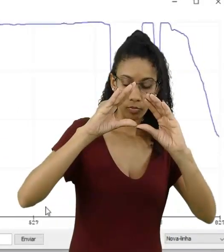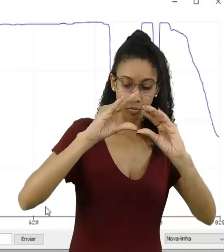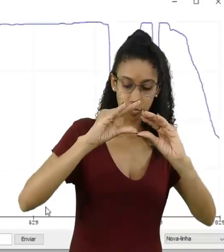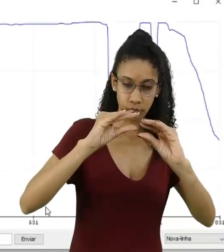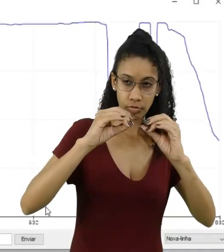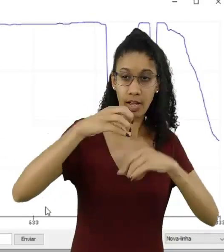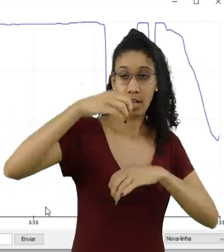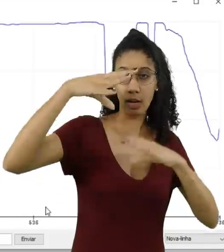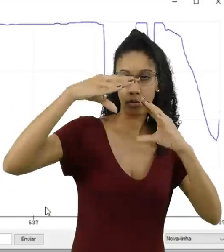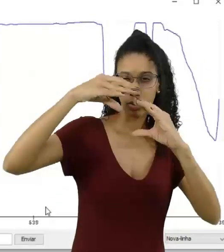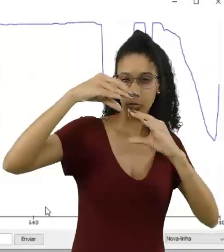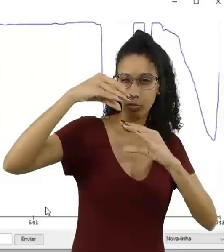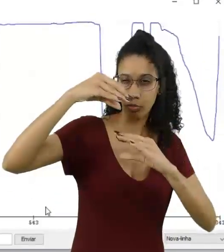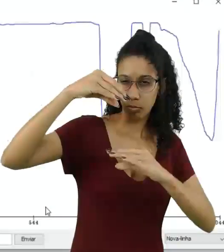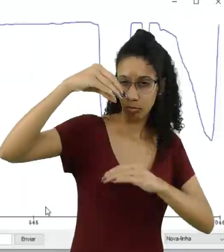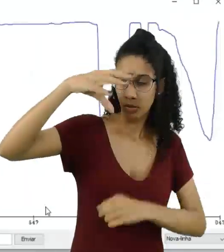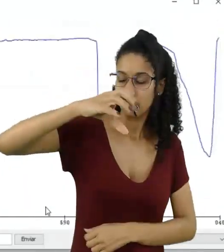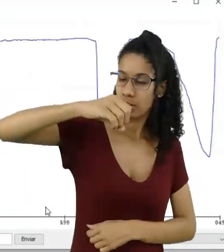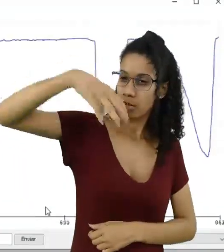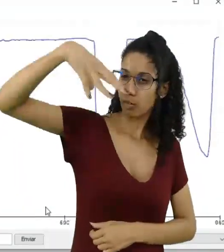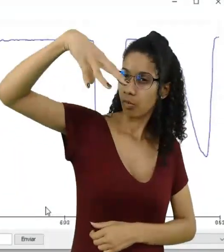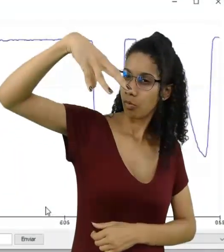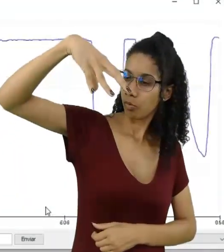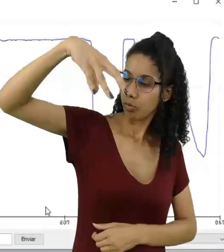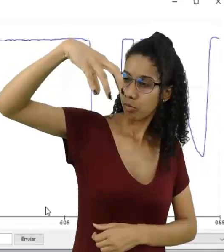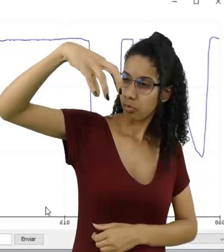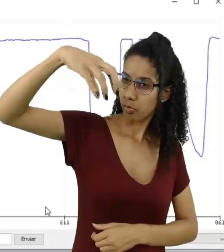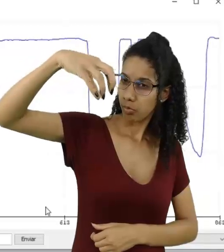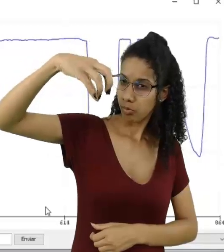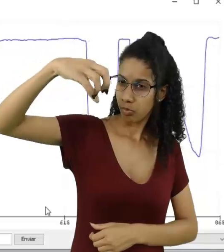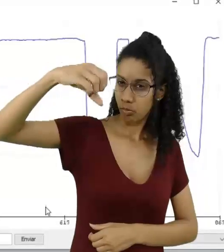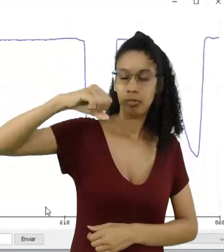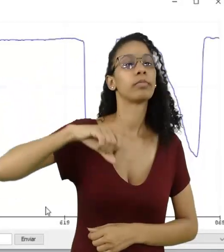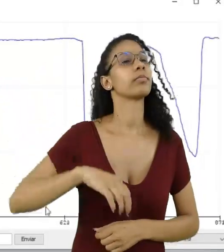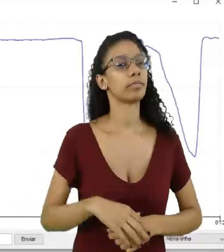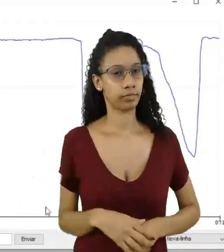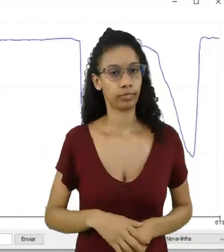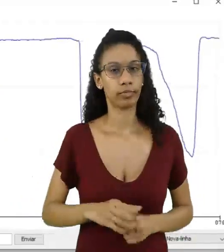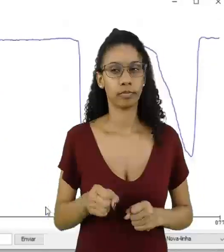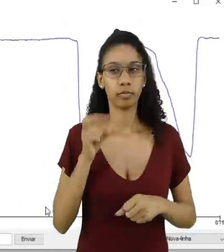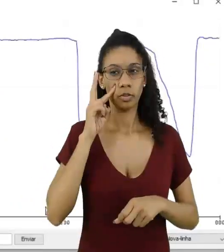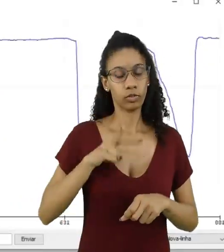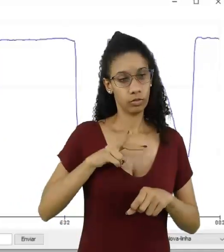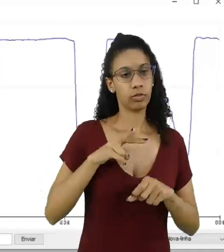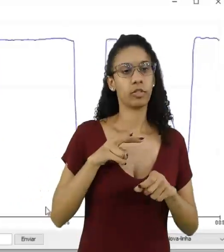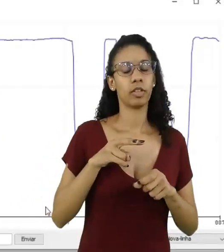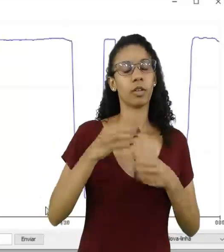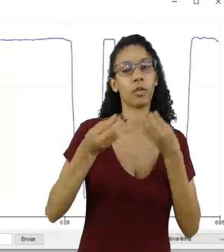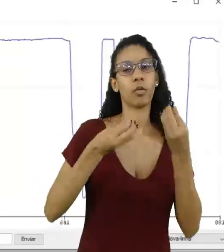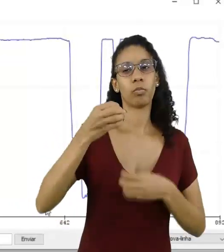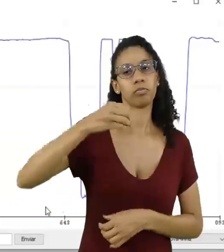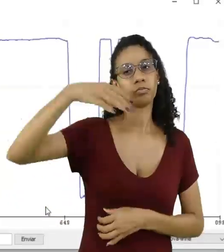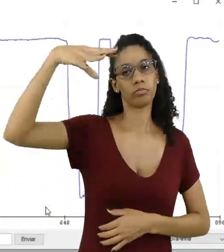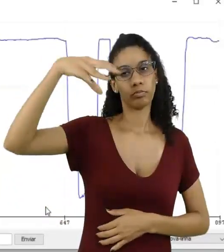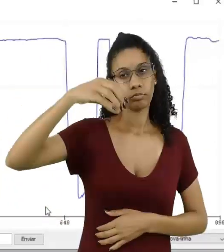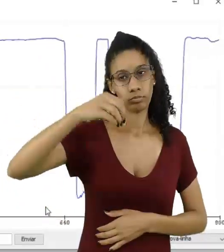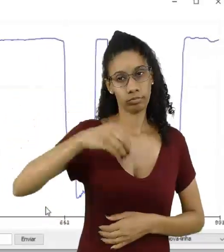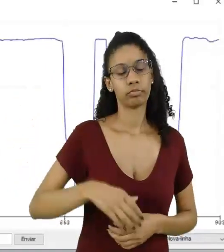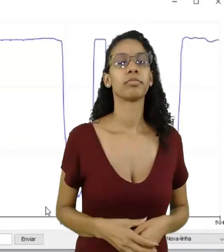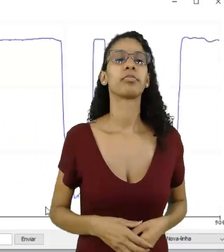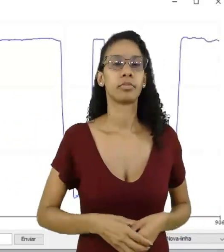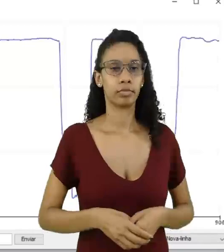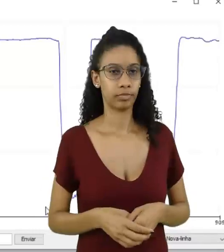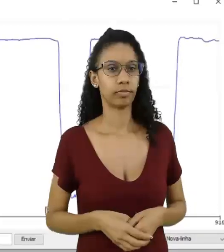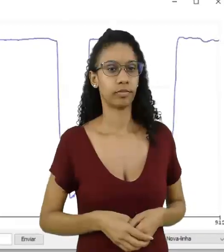vai diminuindo. Então, posso utilizar esse valor desse sensor para monitorar a luminosidade, tá? Pessoal, eu vou